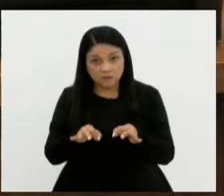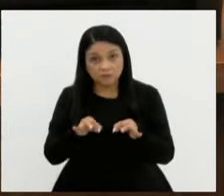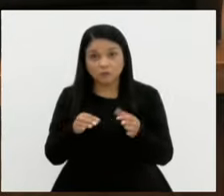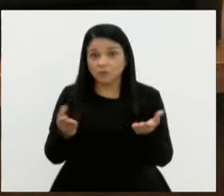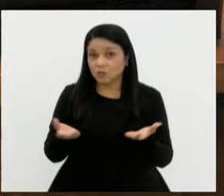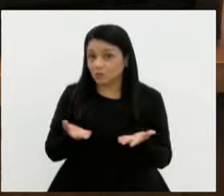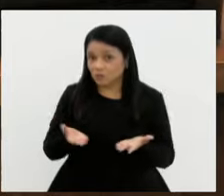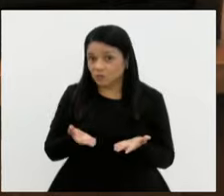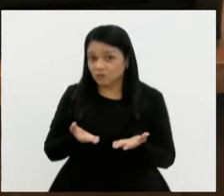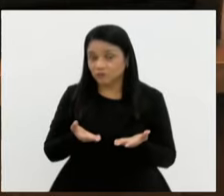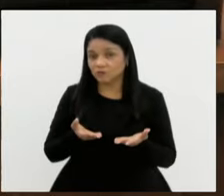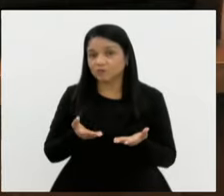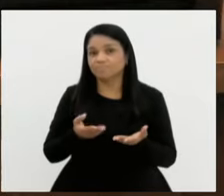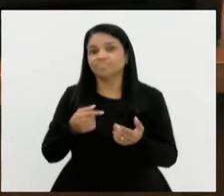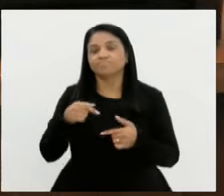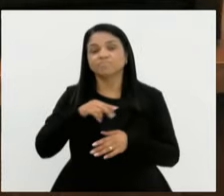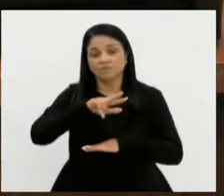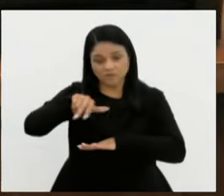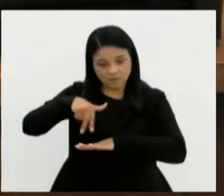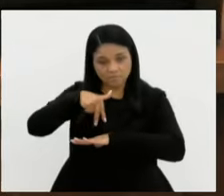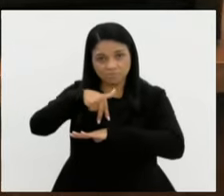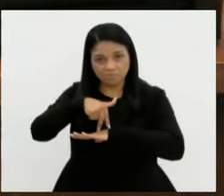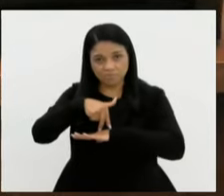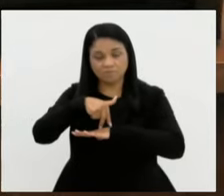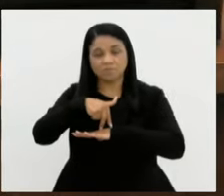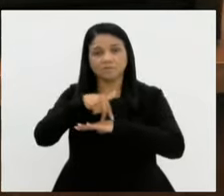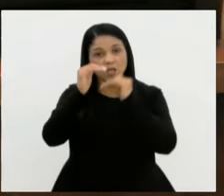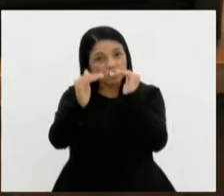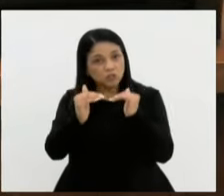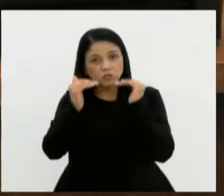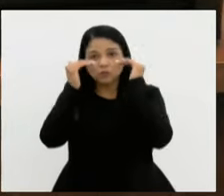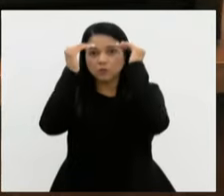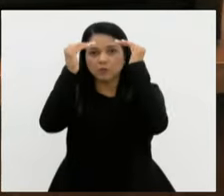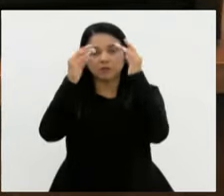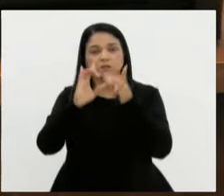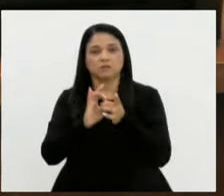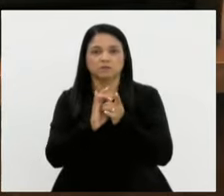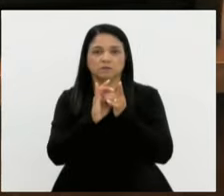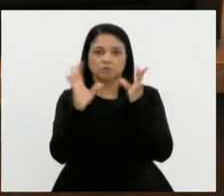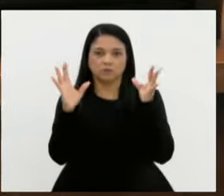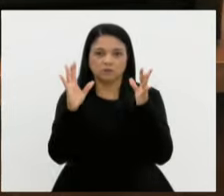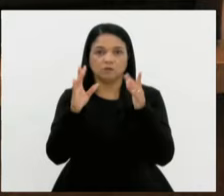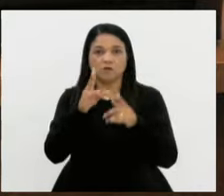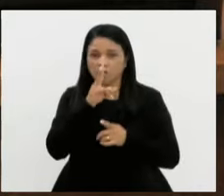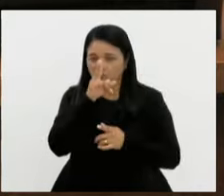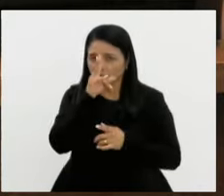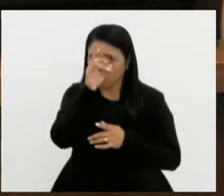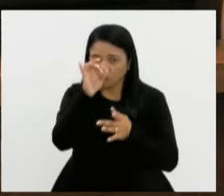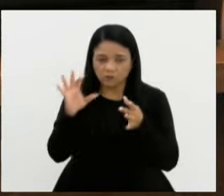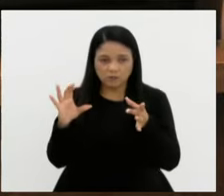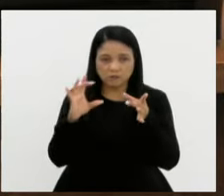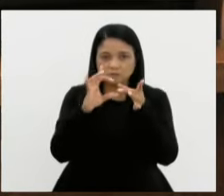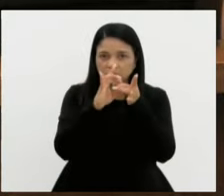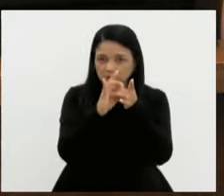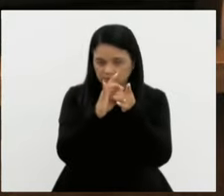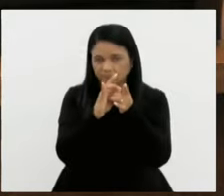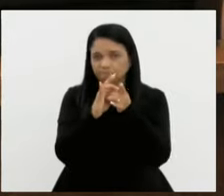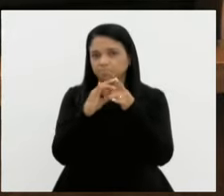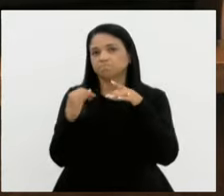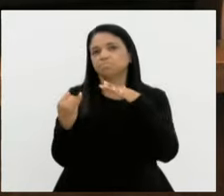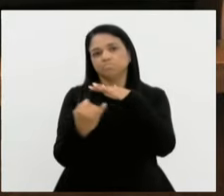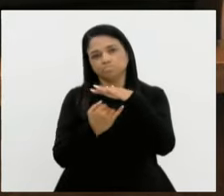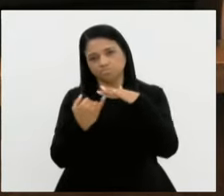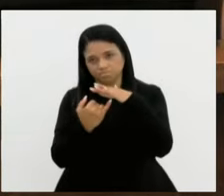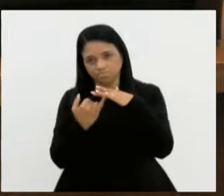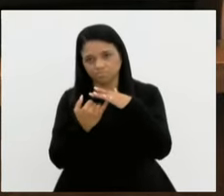aqui esta casa manter, de fato, a soberania da democracia e o fortalecimento das suas instituições. Então, é muito